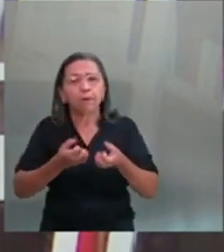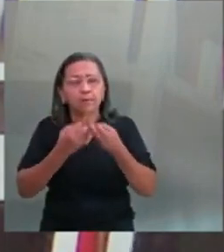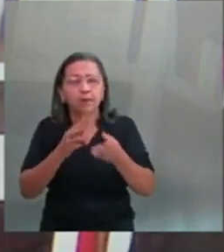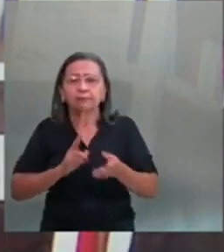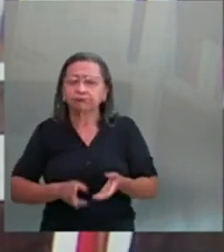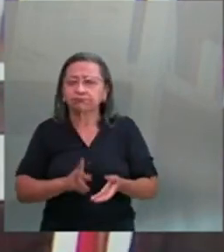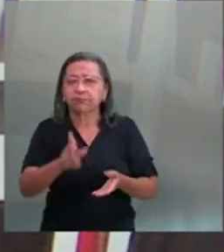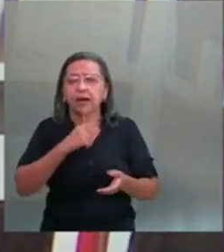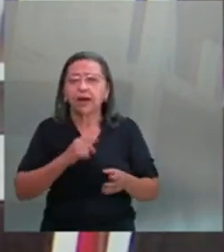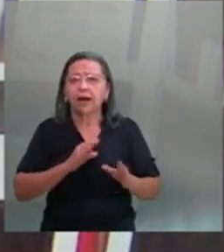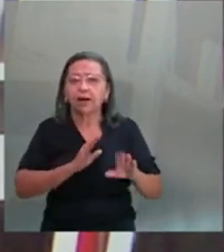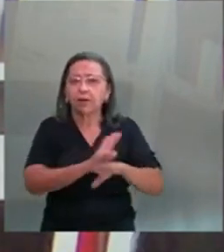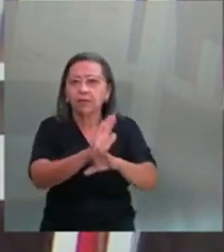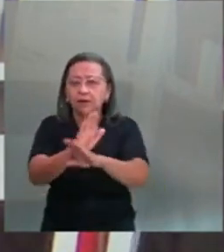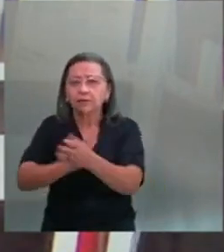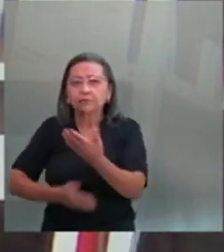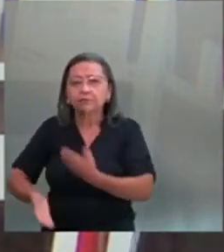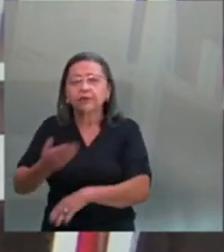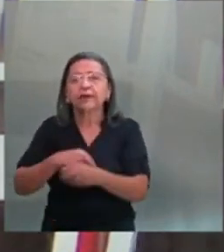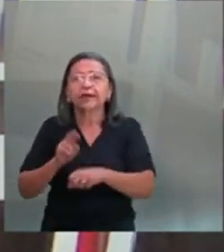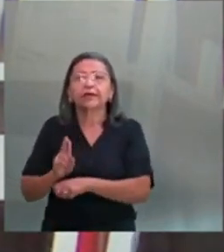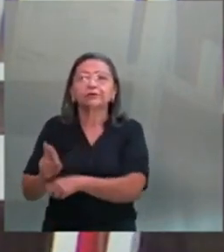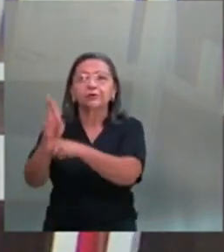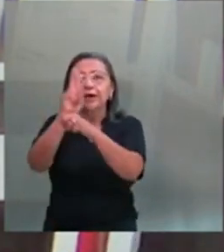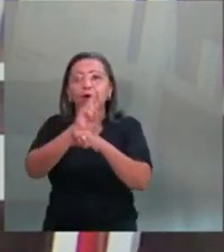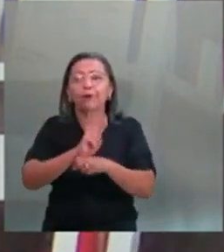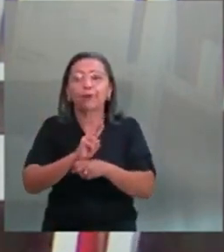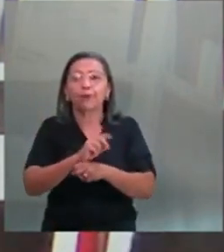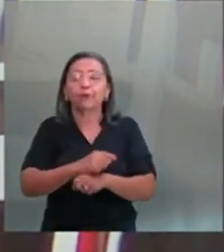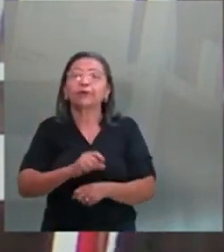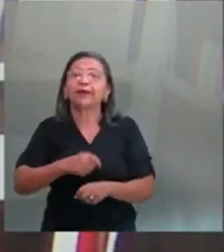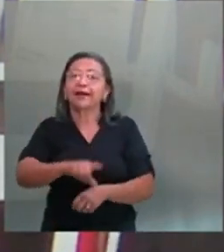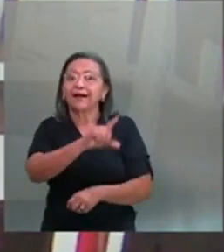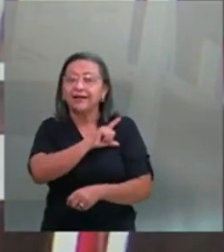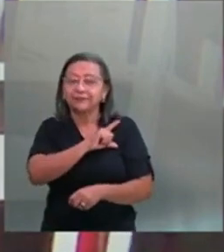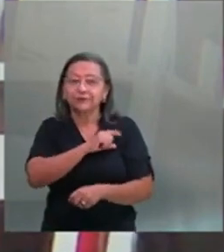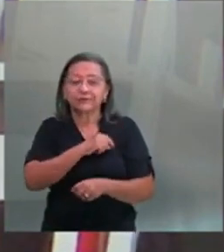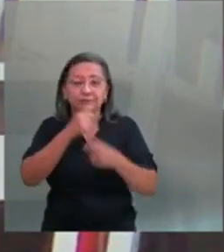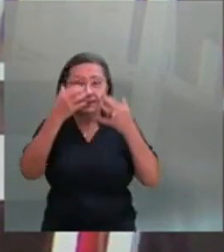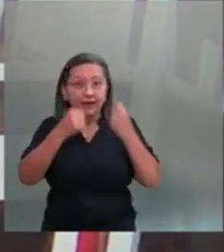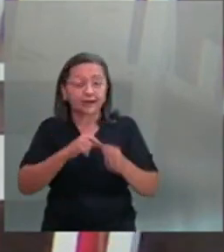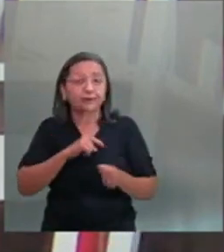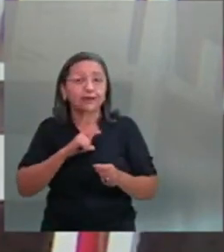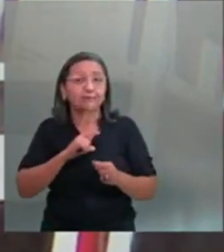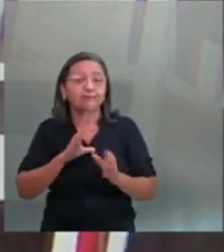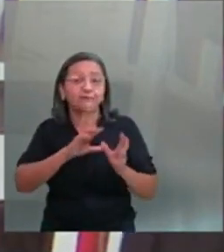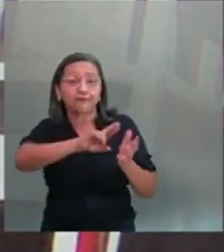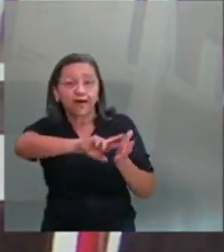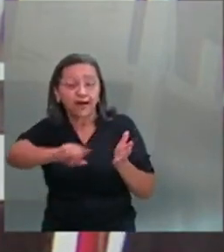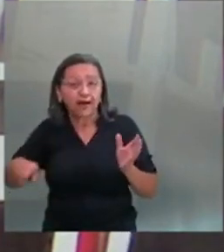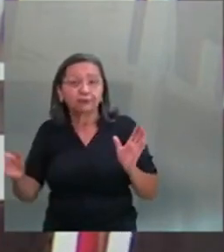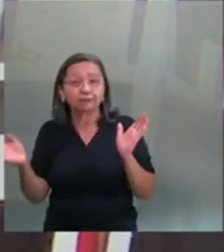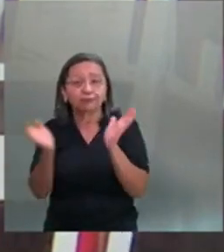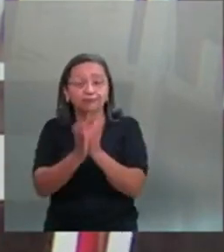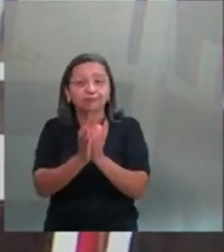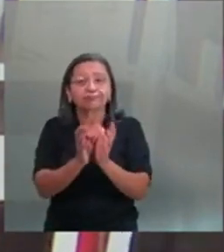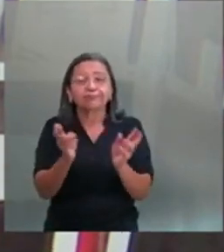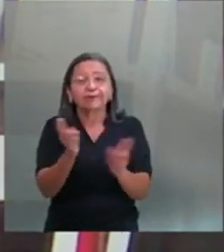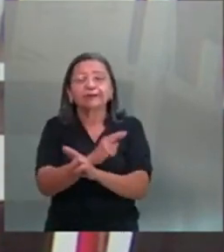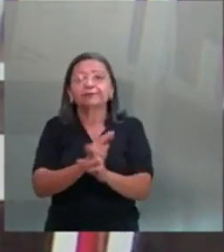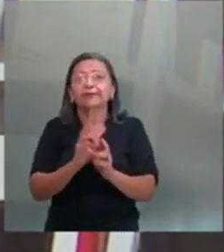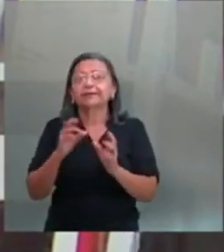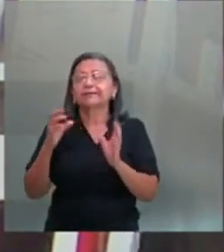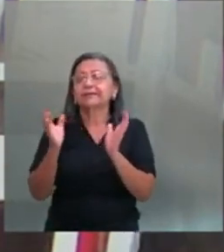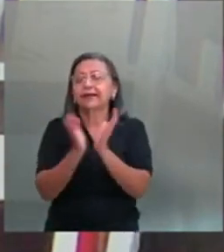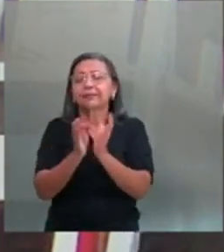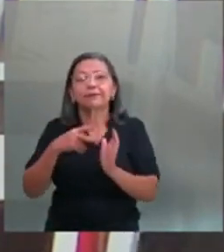continuamente a cooperação regional com os canais que foram citados anteriormente, que constitui uma ampla rede que vai desde as câmaras